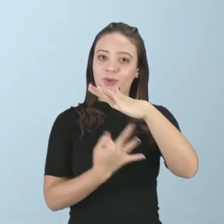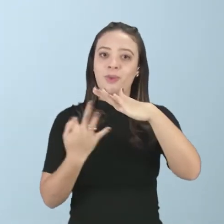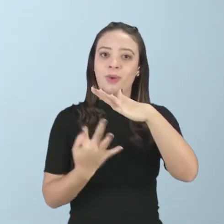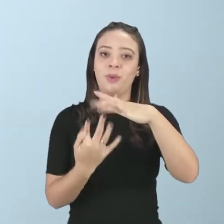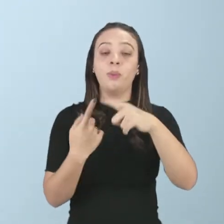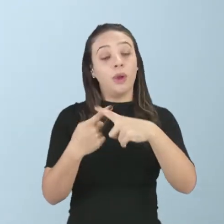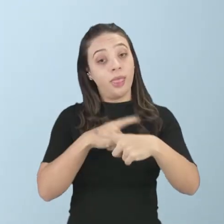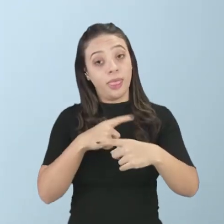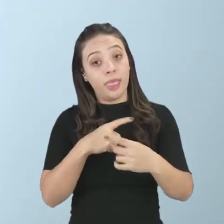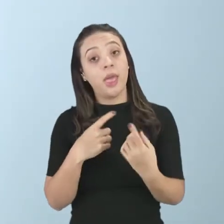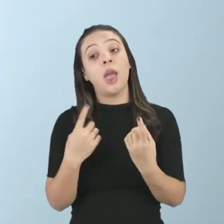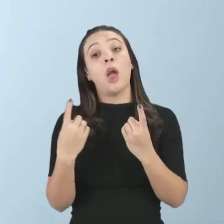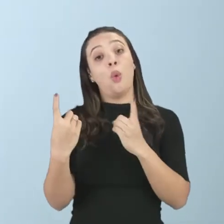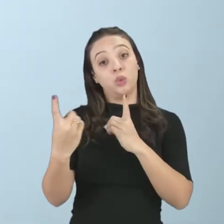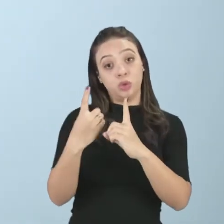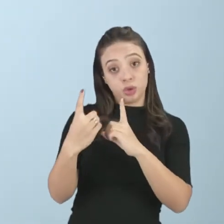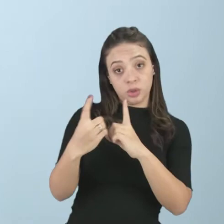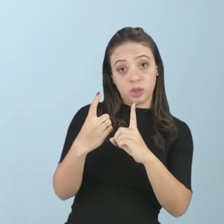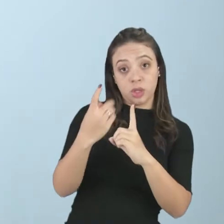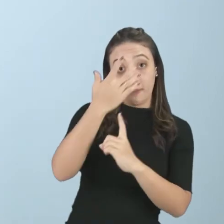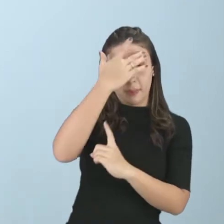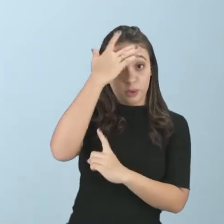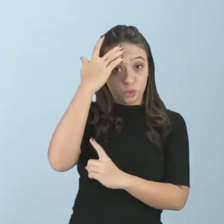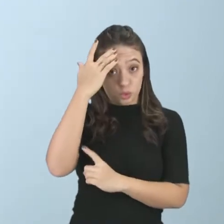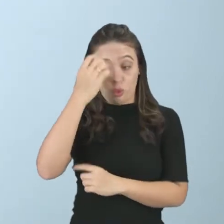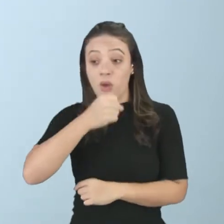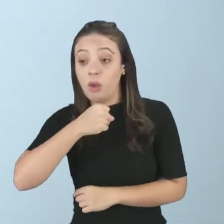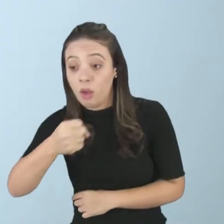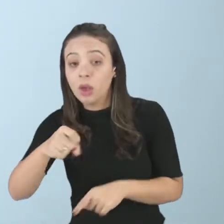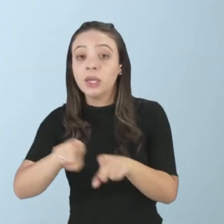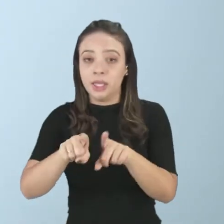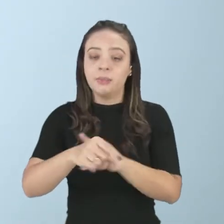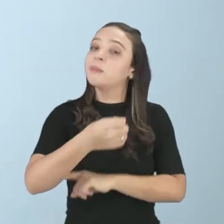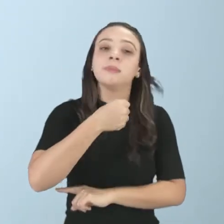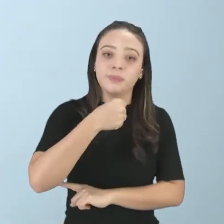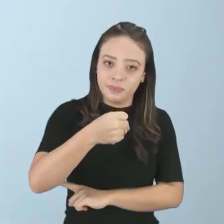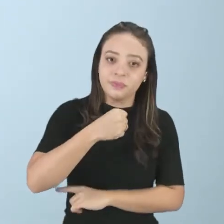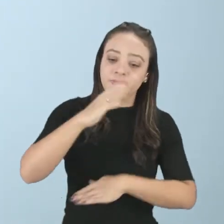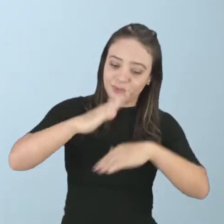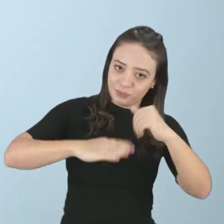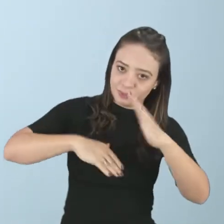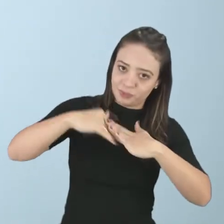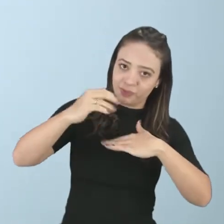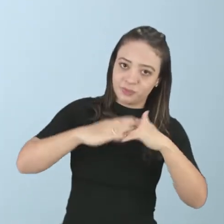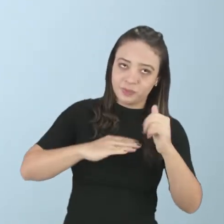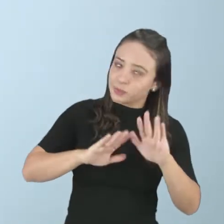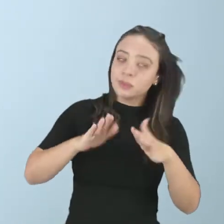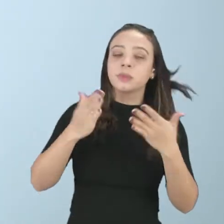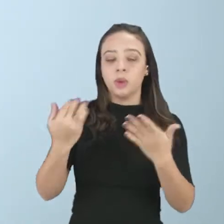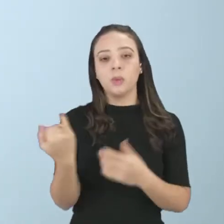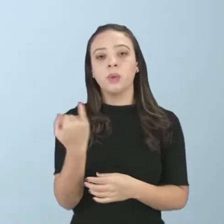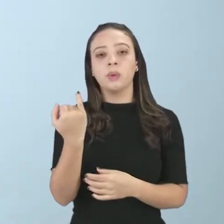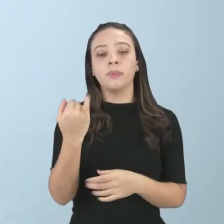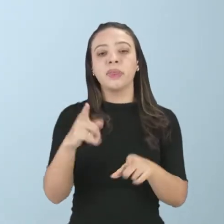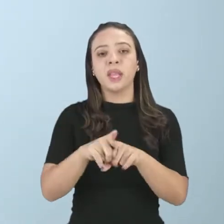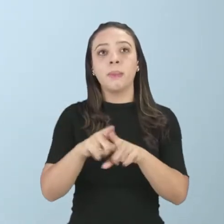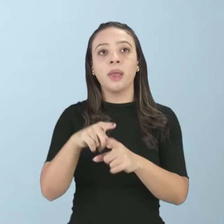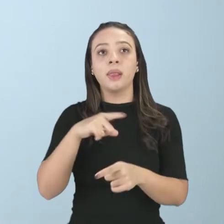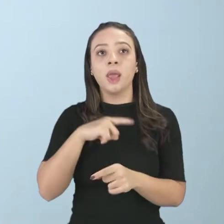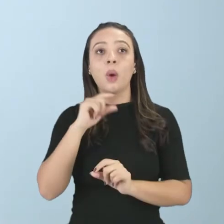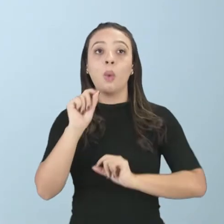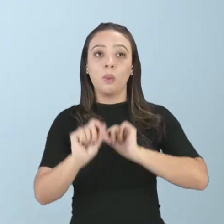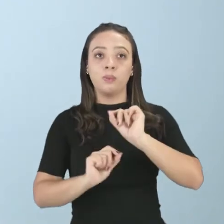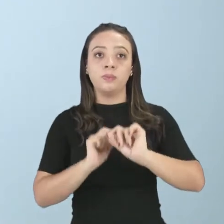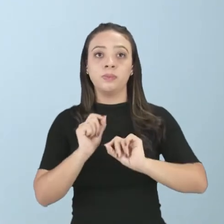diálogo aí entre o entrevistador e o entrevistado. Então, isso é muito importante. E aí, sobre os veículos de